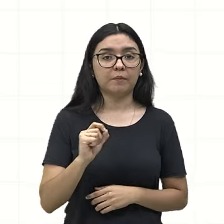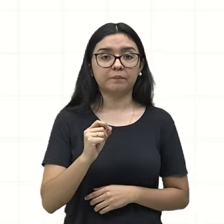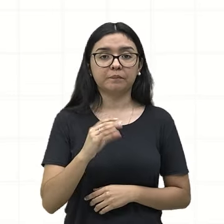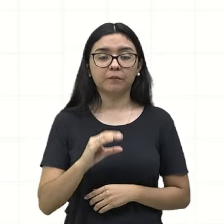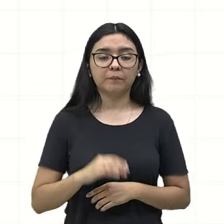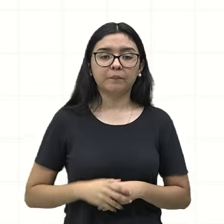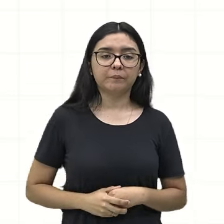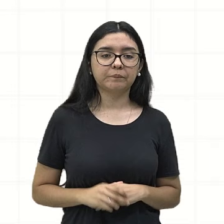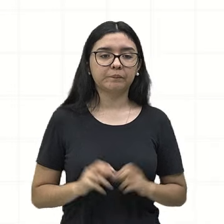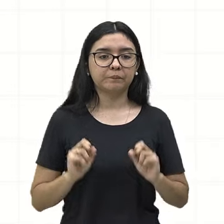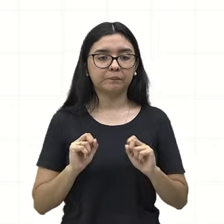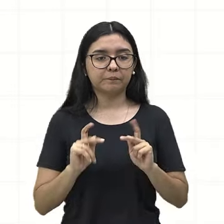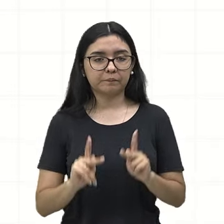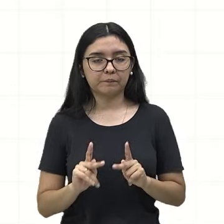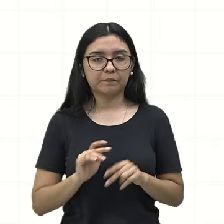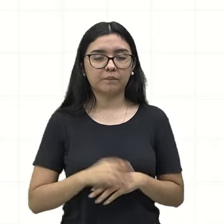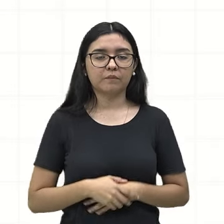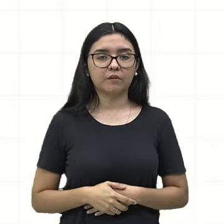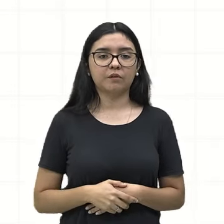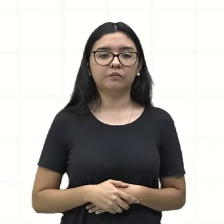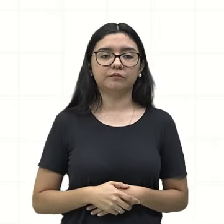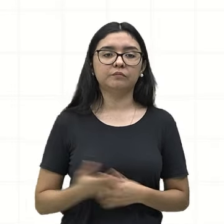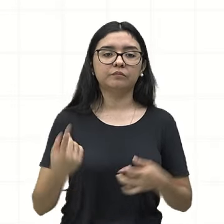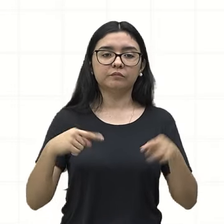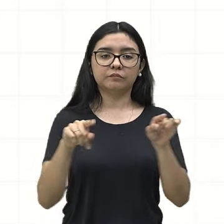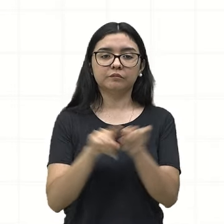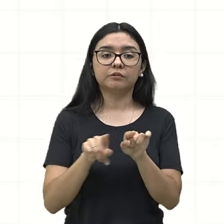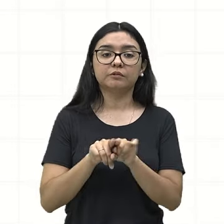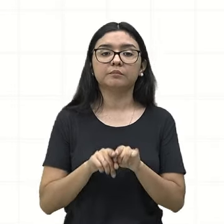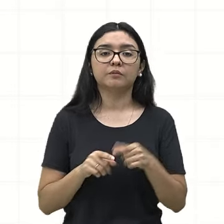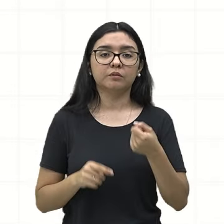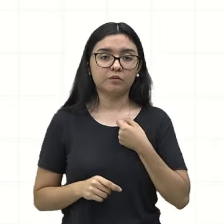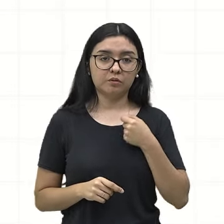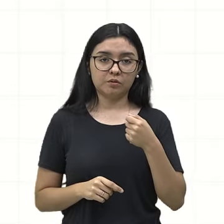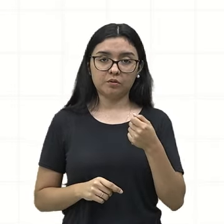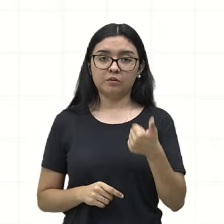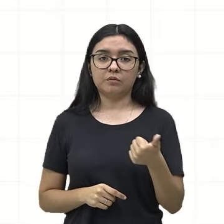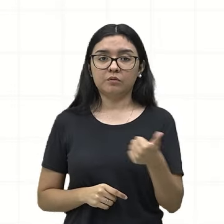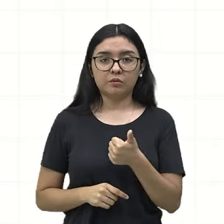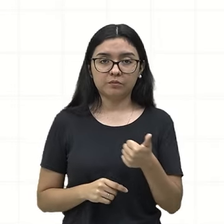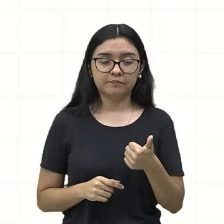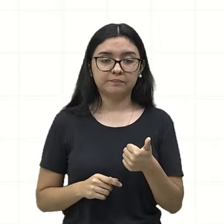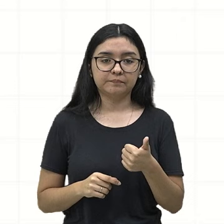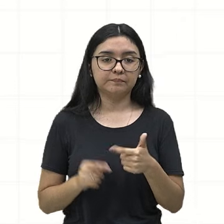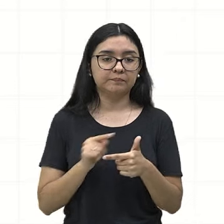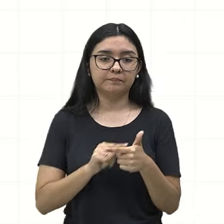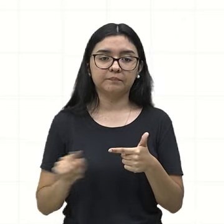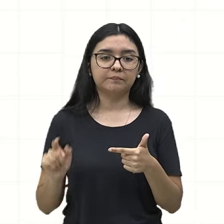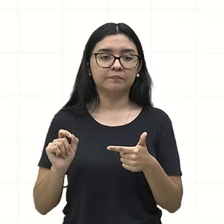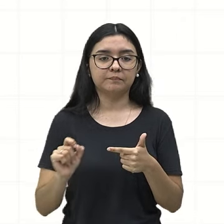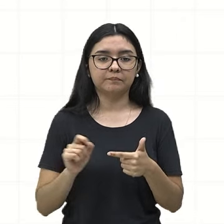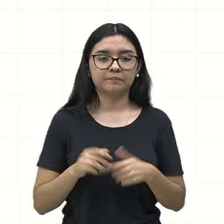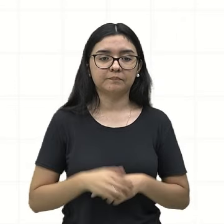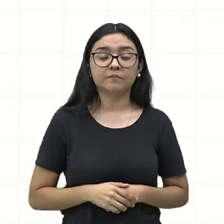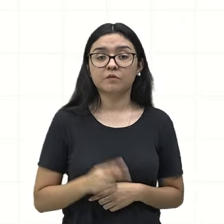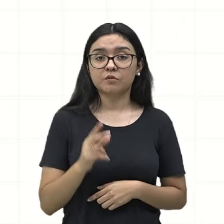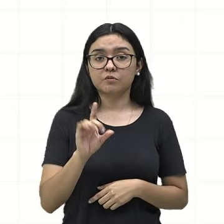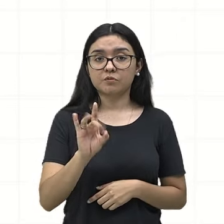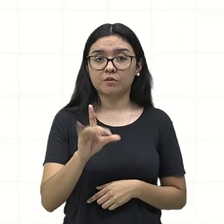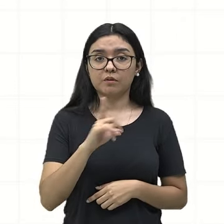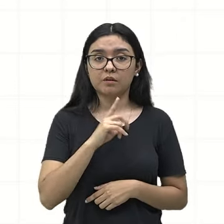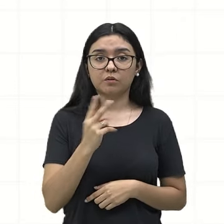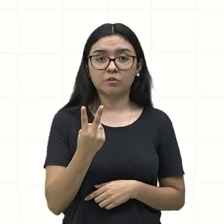composto. Tudo bem? E o número 11, acompanha comigo o número 11. Olha só, que legal, só tem 2